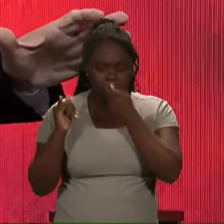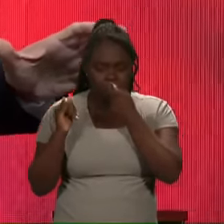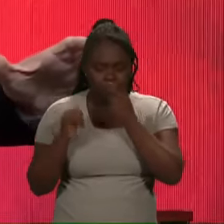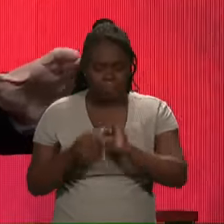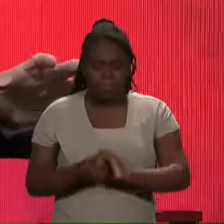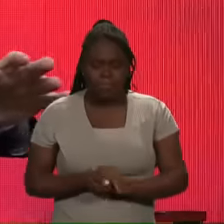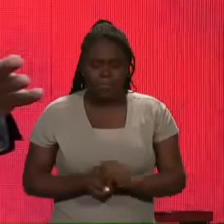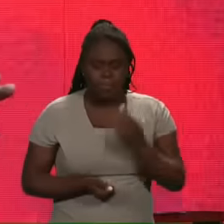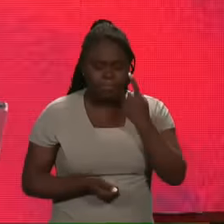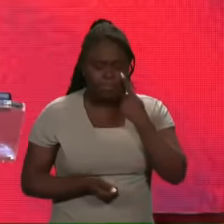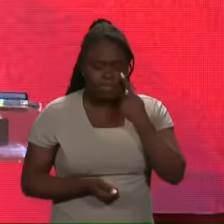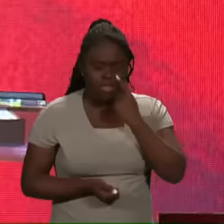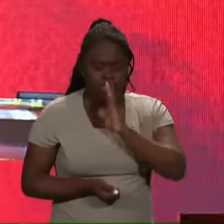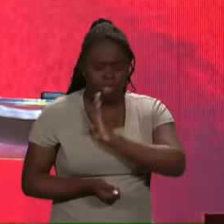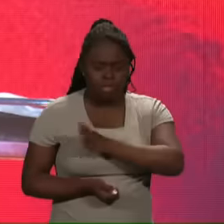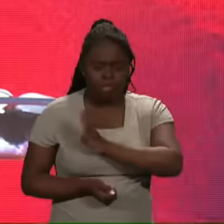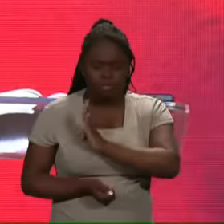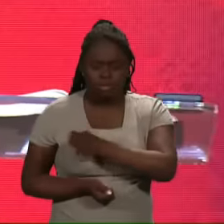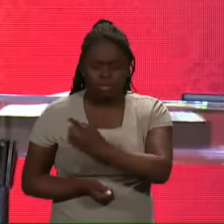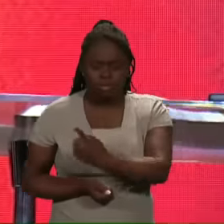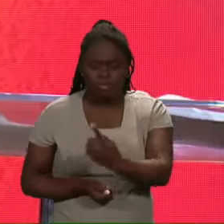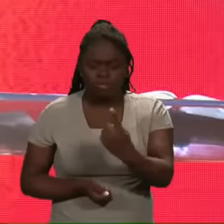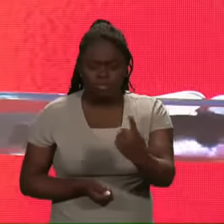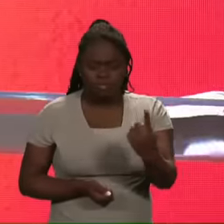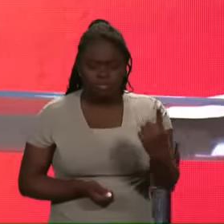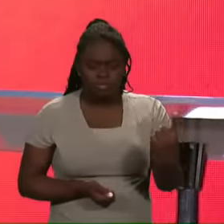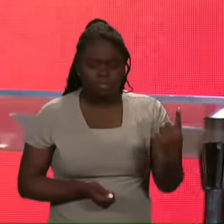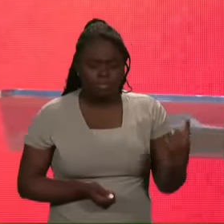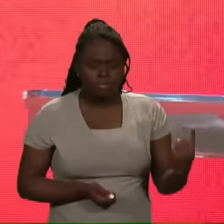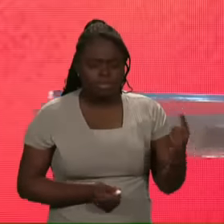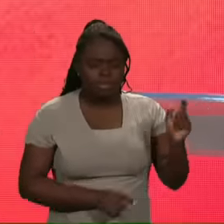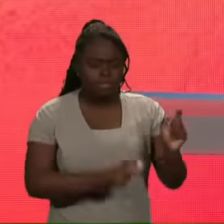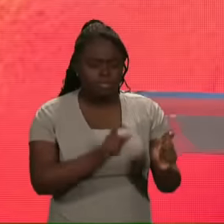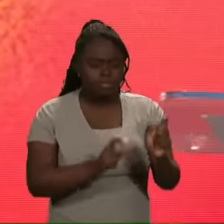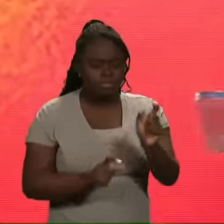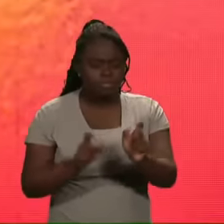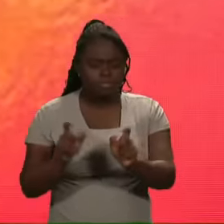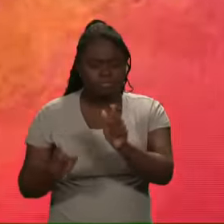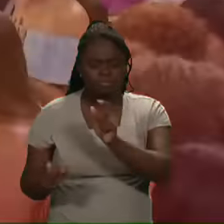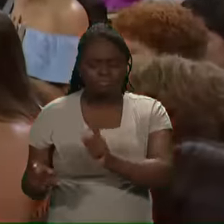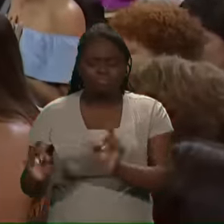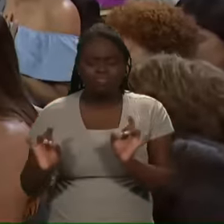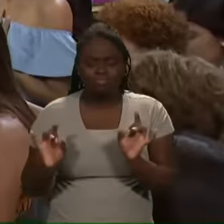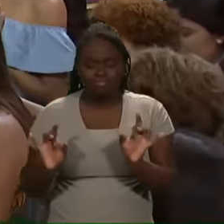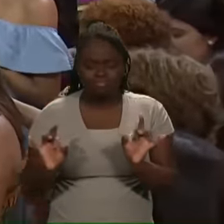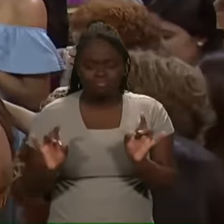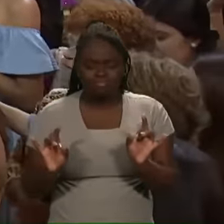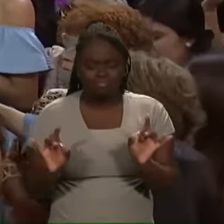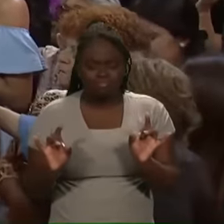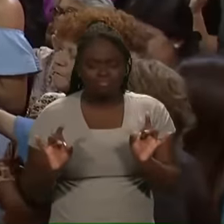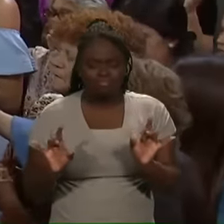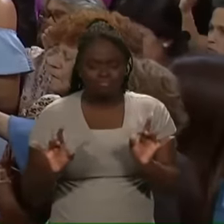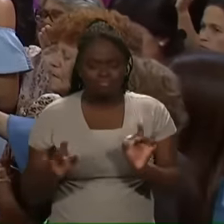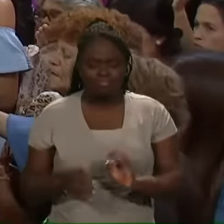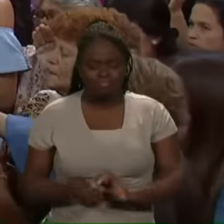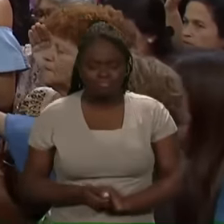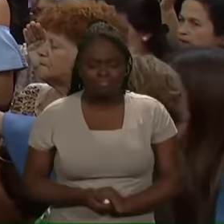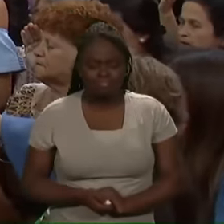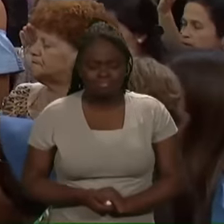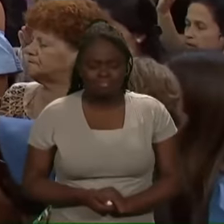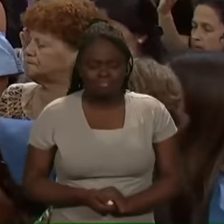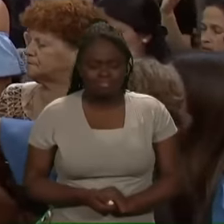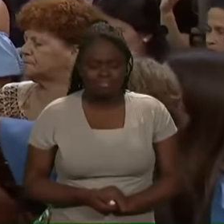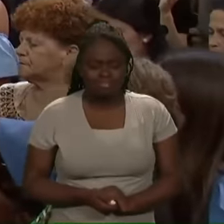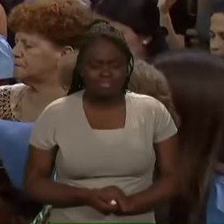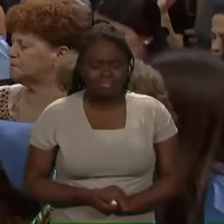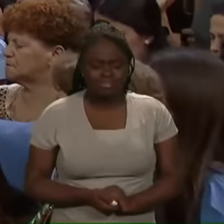contempla esses corações, Senhor. Essas vidas tão preciosas, que Satanás,